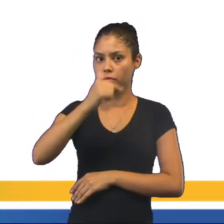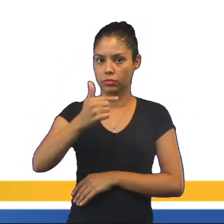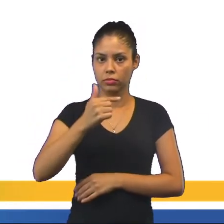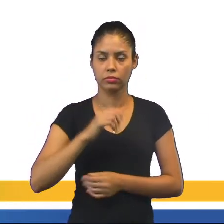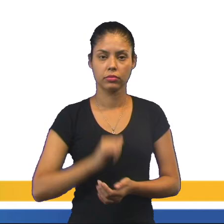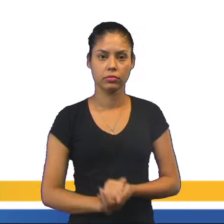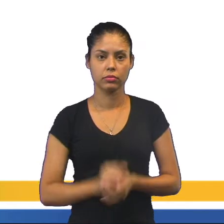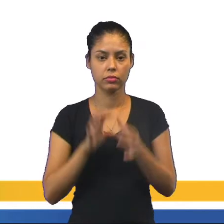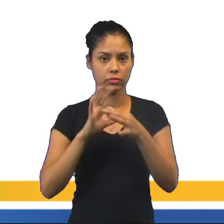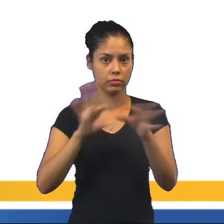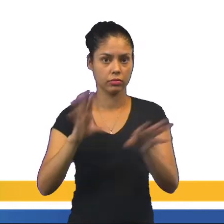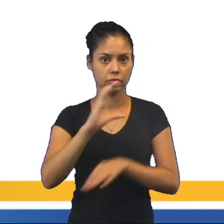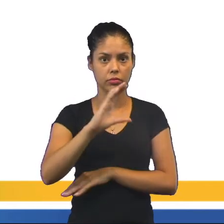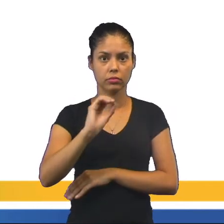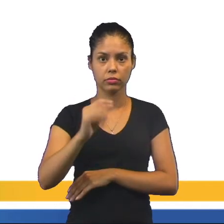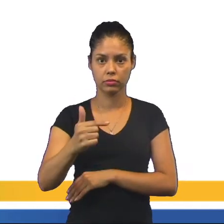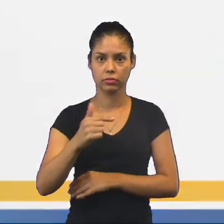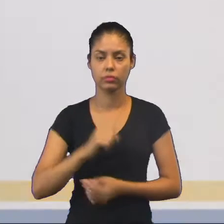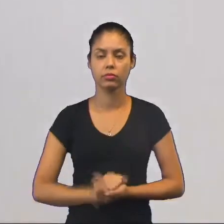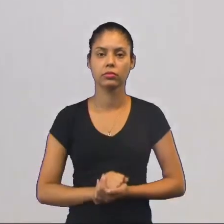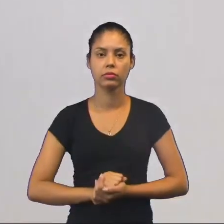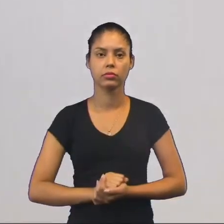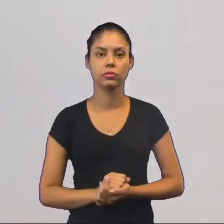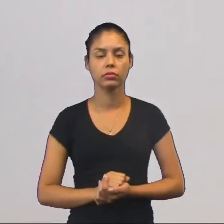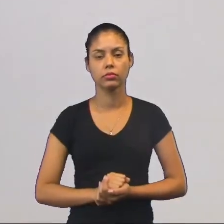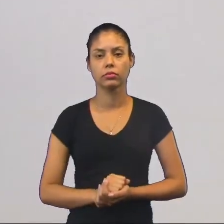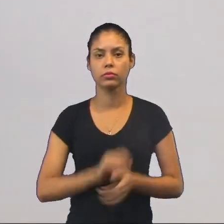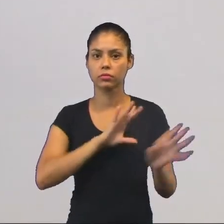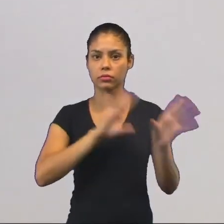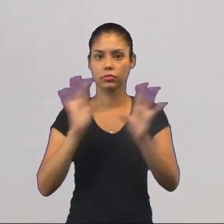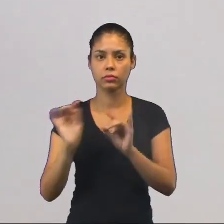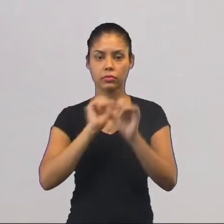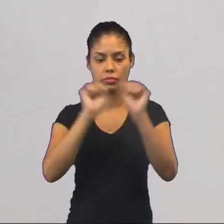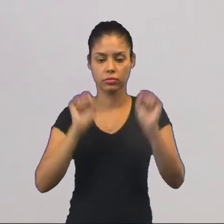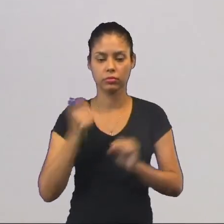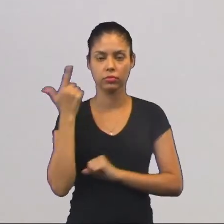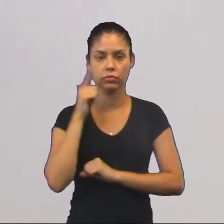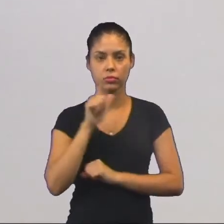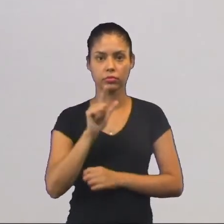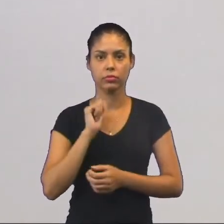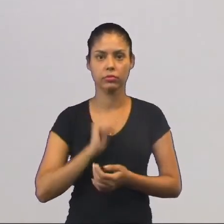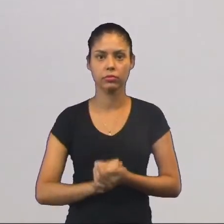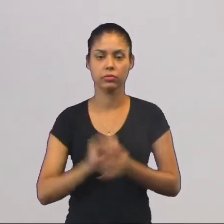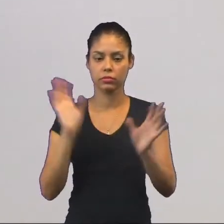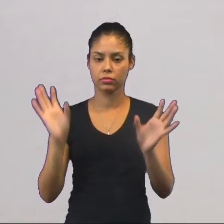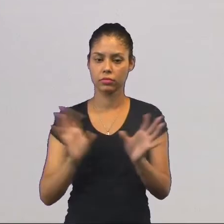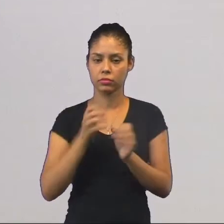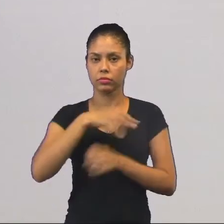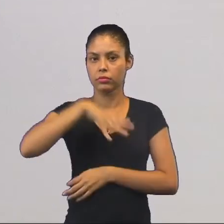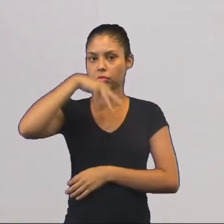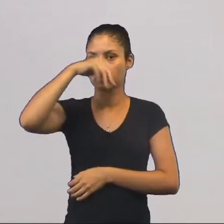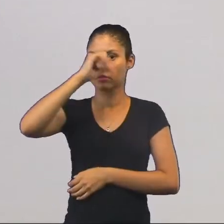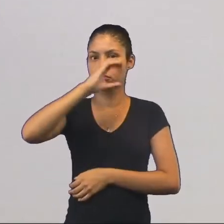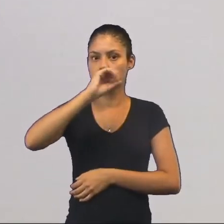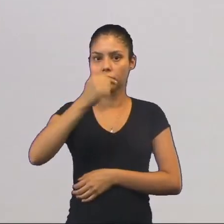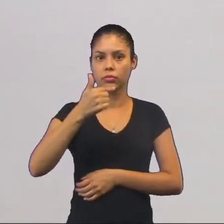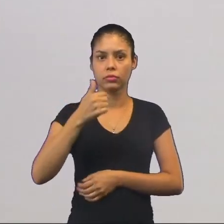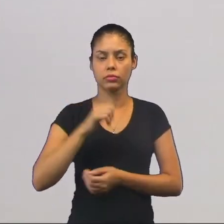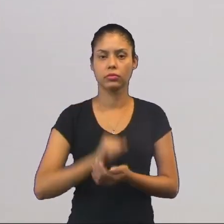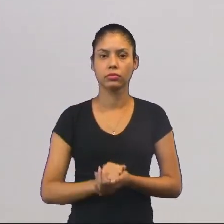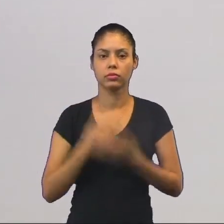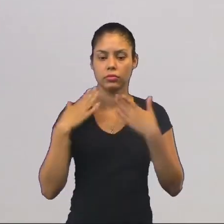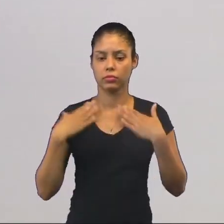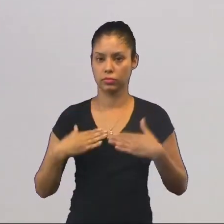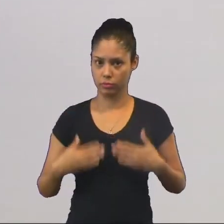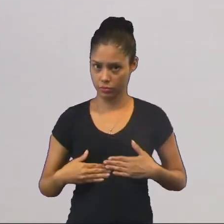ambiente e liberar o gás carbônico, ou seja, é através desse sistema que a gente consegue pegar o oxigênio, deixar ele no